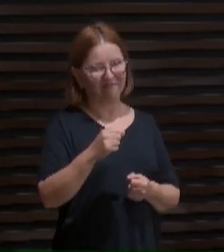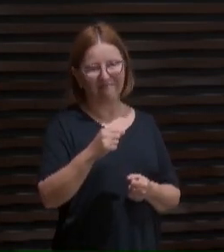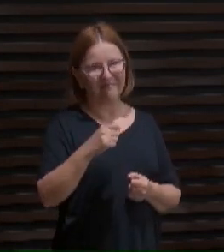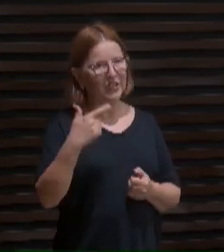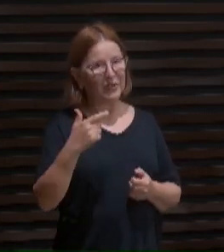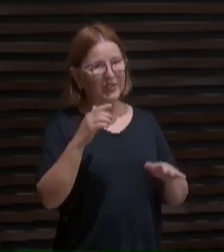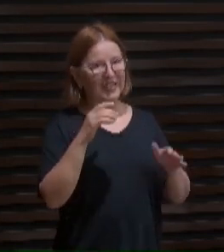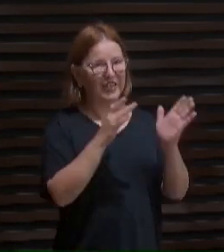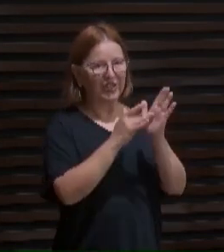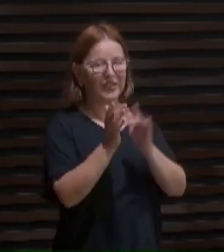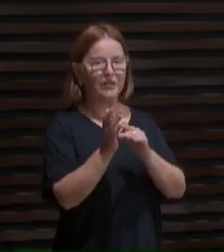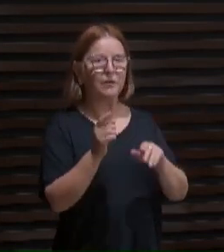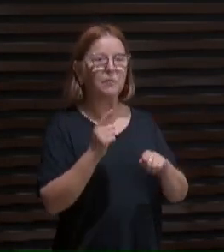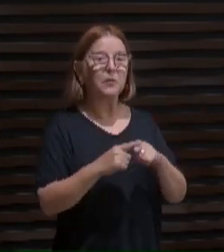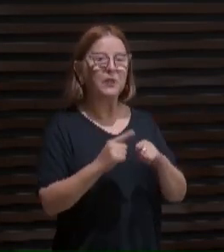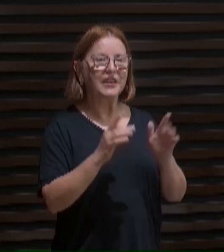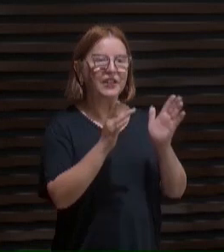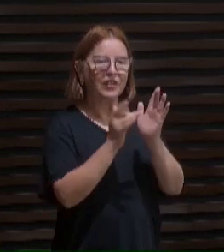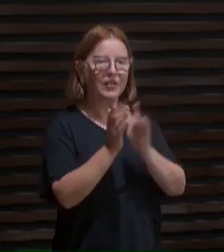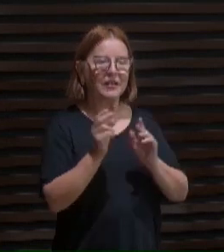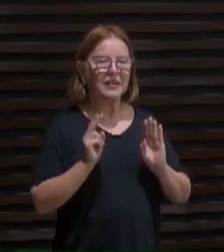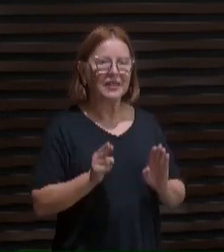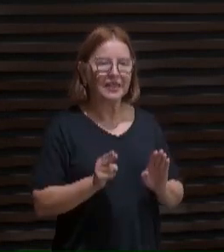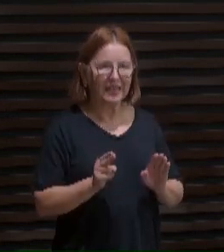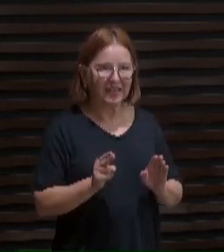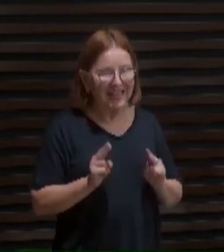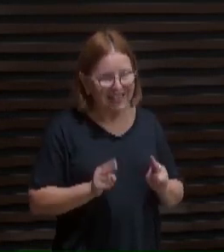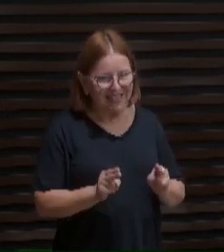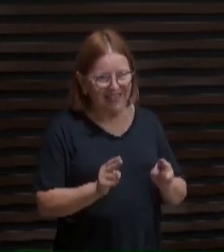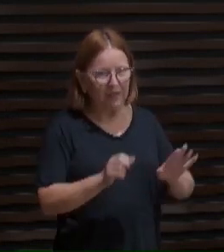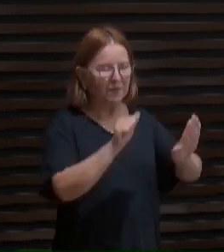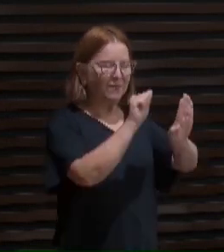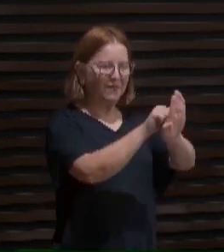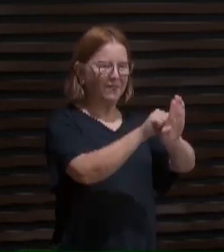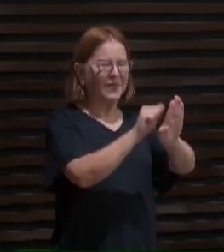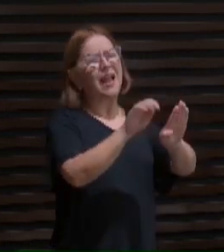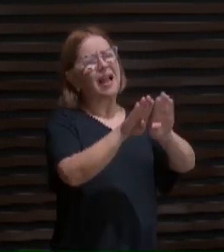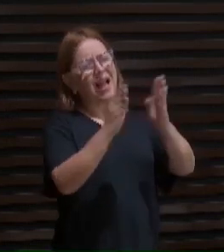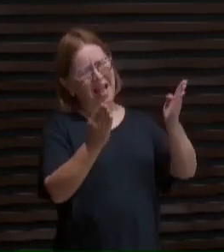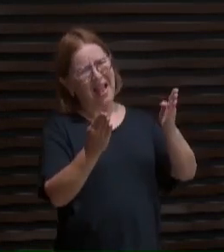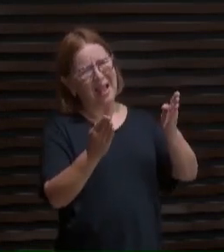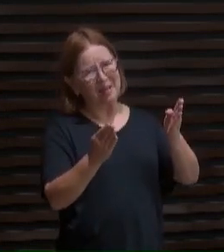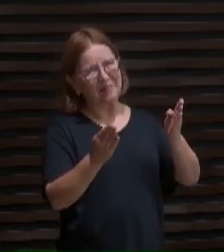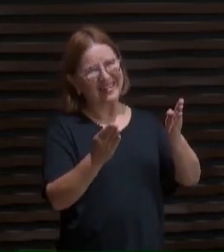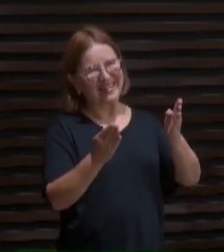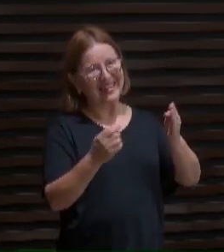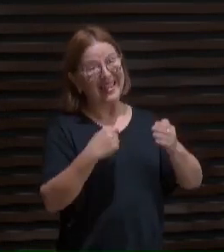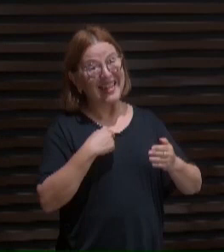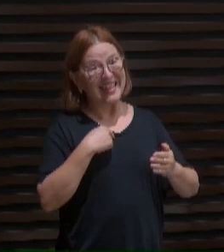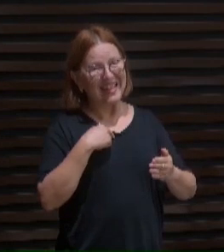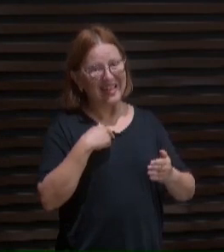do lado de fora. E ele está dizendo: abre a porta, queridos. O meu amor é eterno. Abre que eu cearei